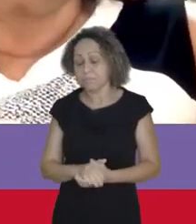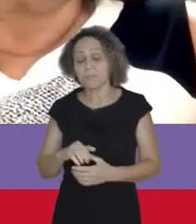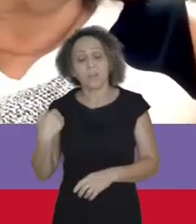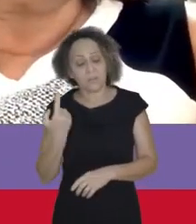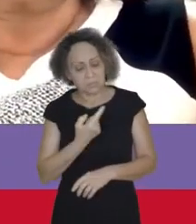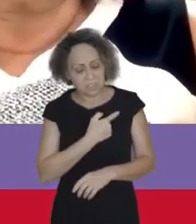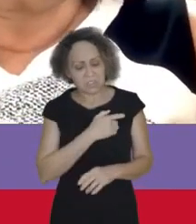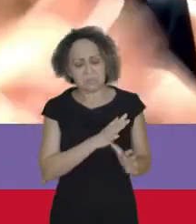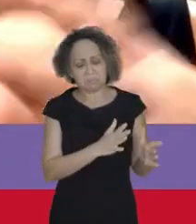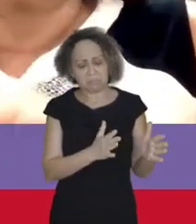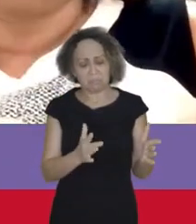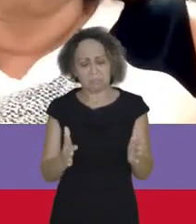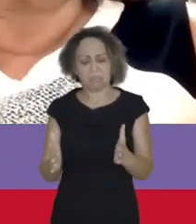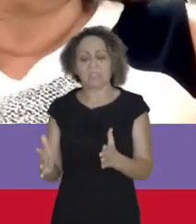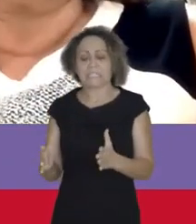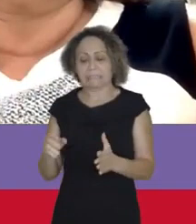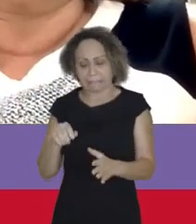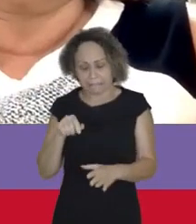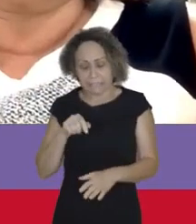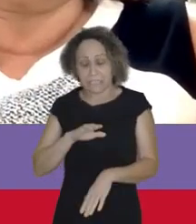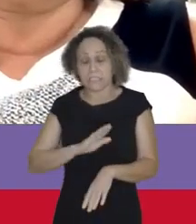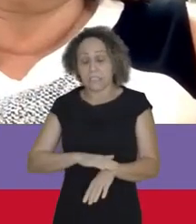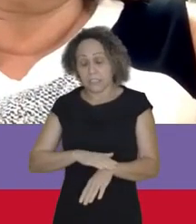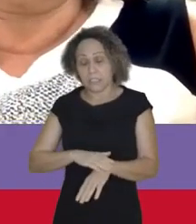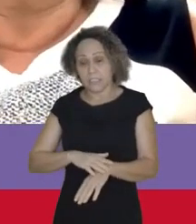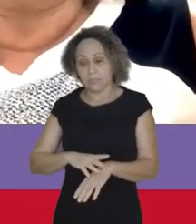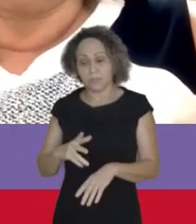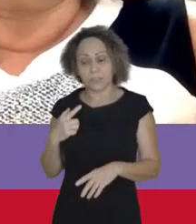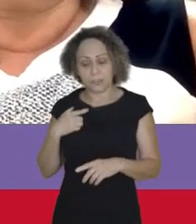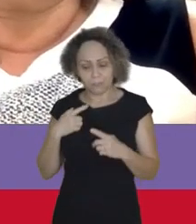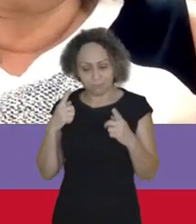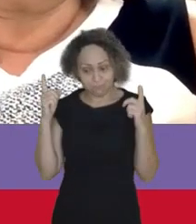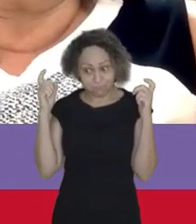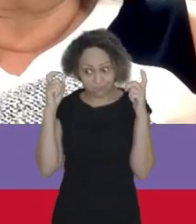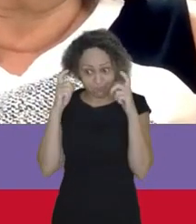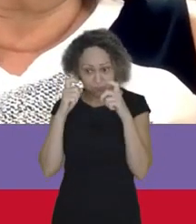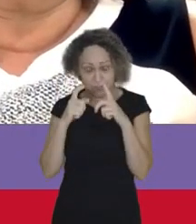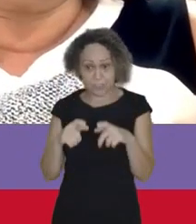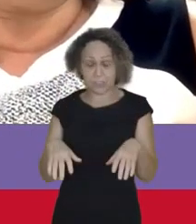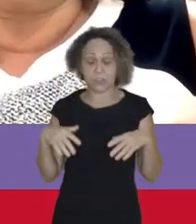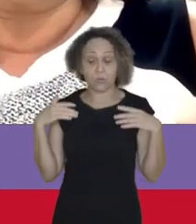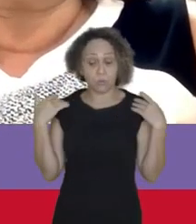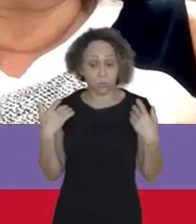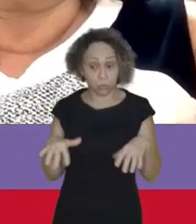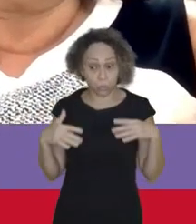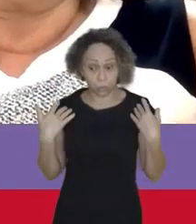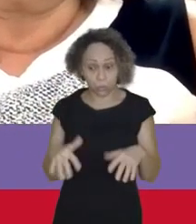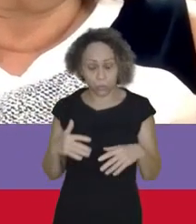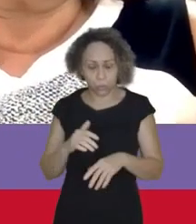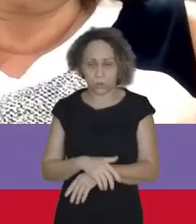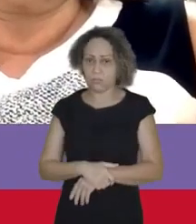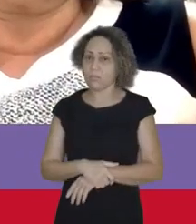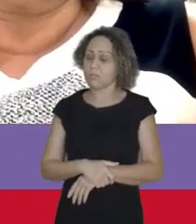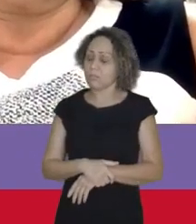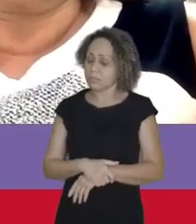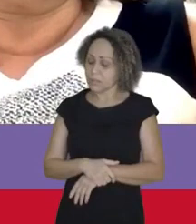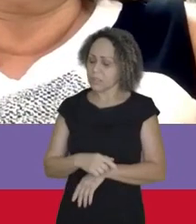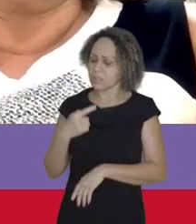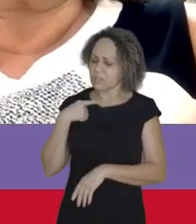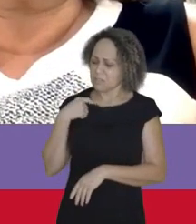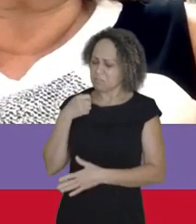terror, né, e um terror que pune moralmente,